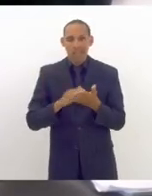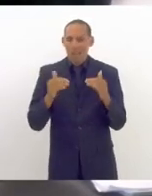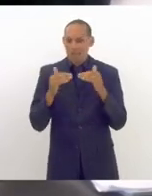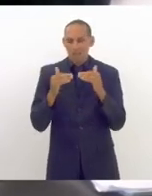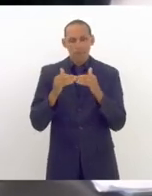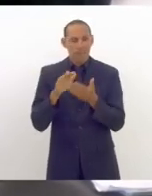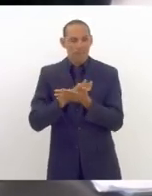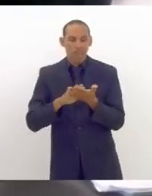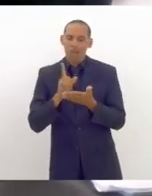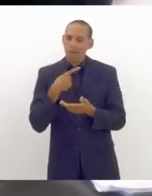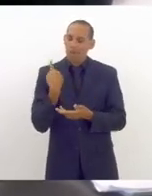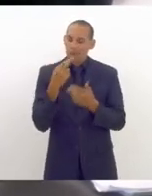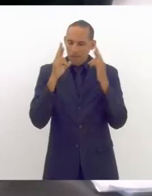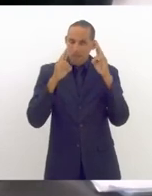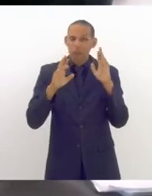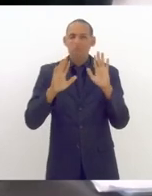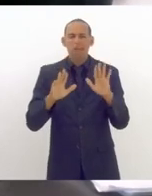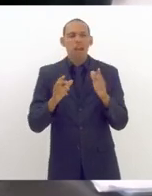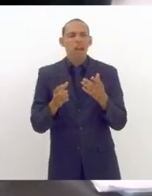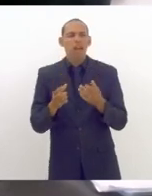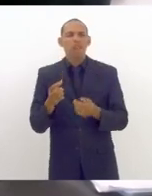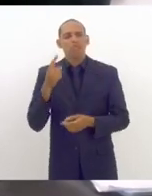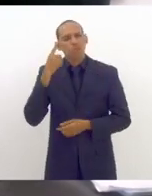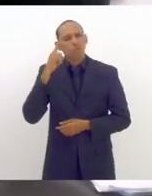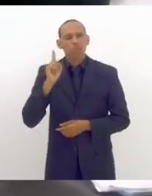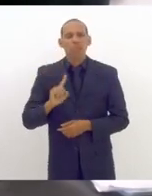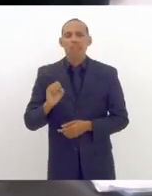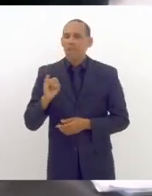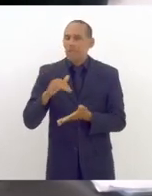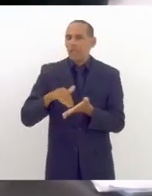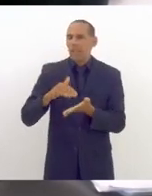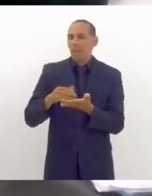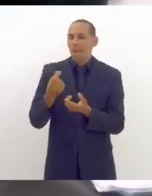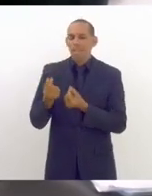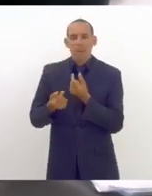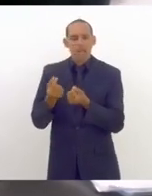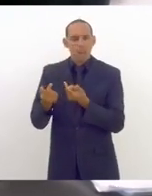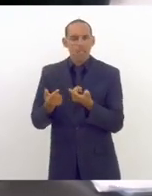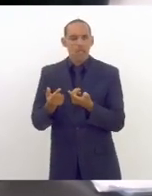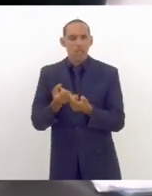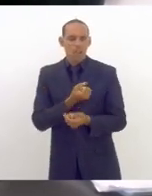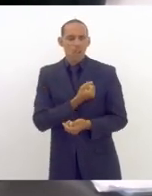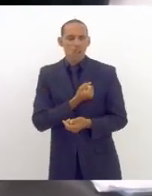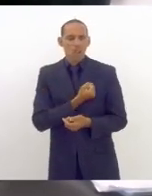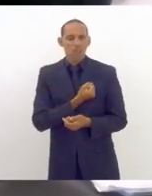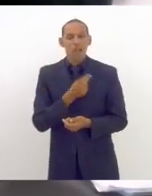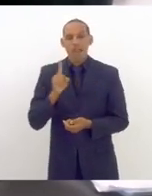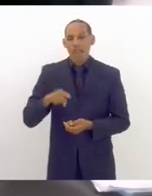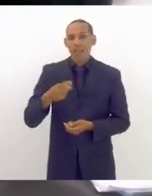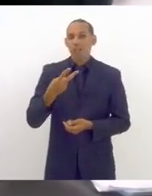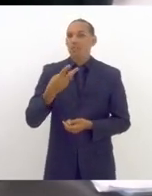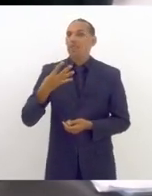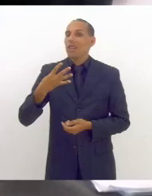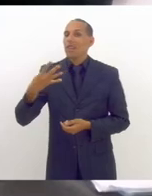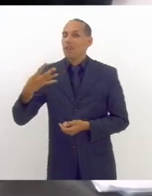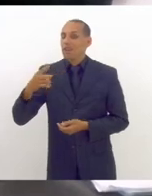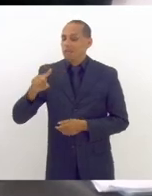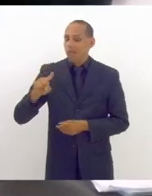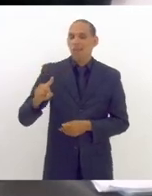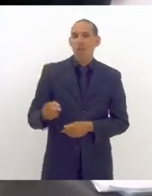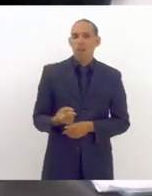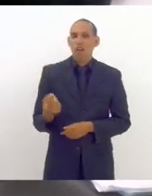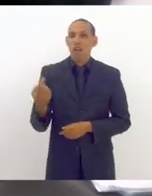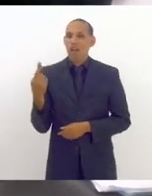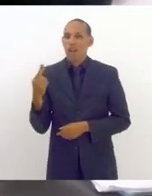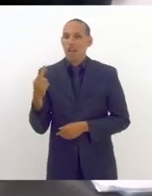atenção eu não sei se a fazenda atualizou os números o impacto seria da Ordem do primeiro número 244 milhões de